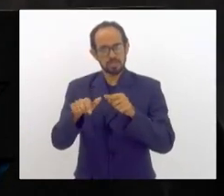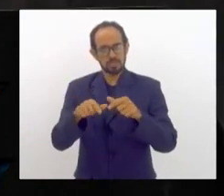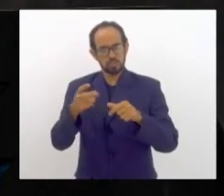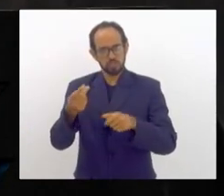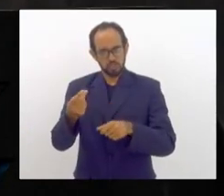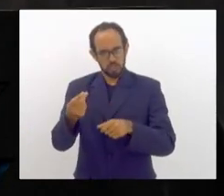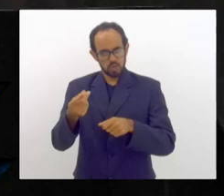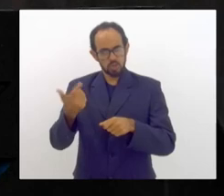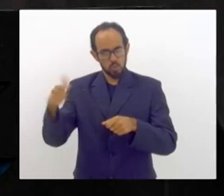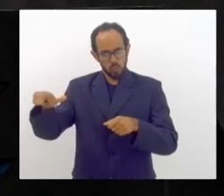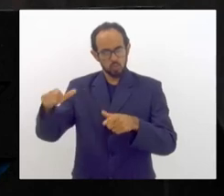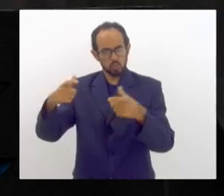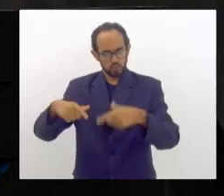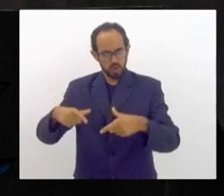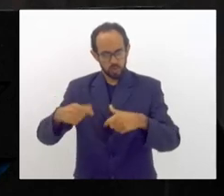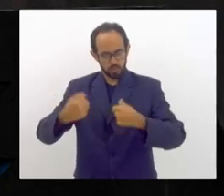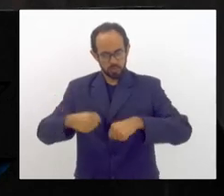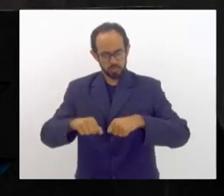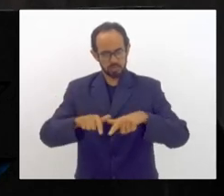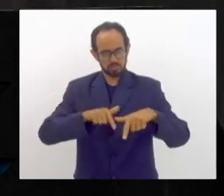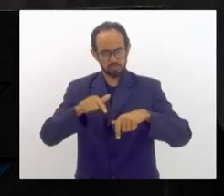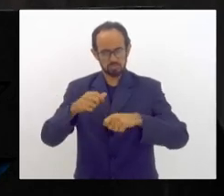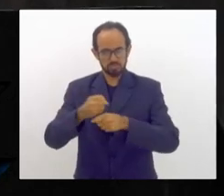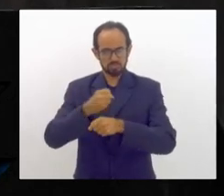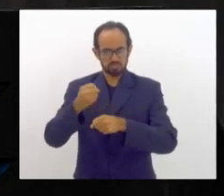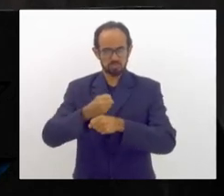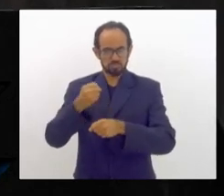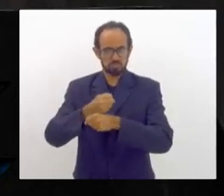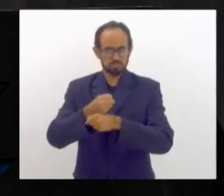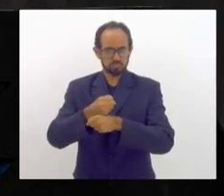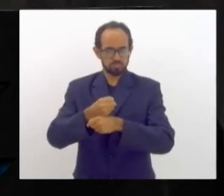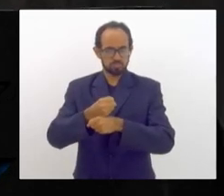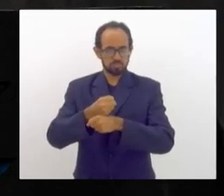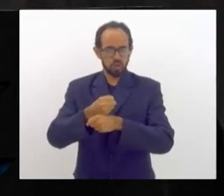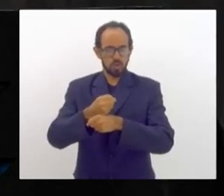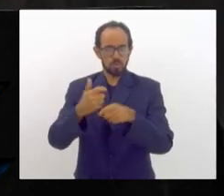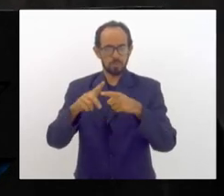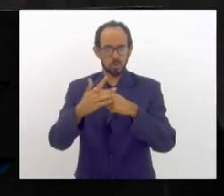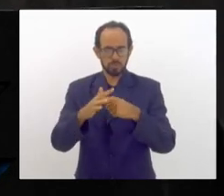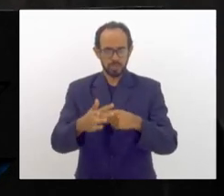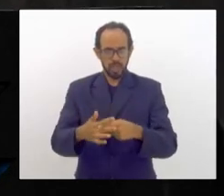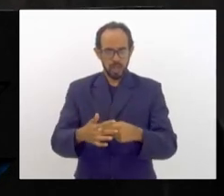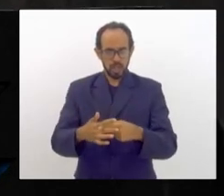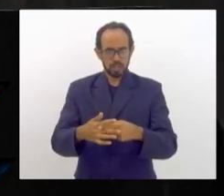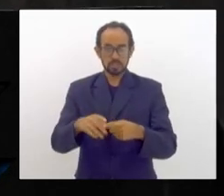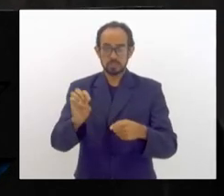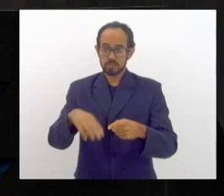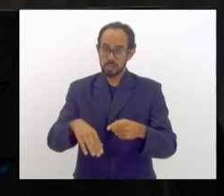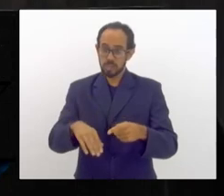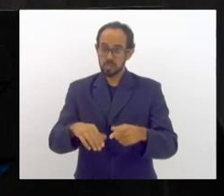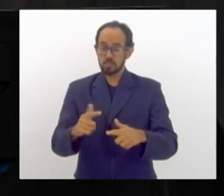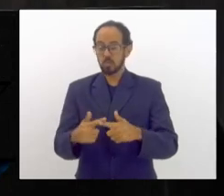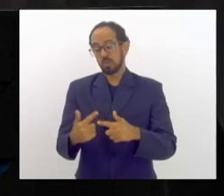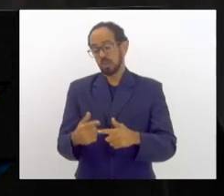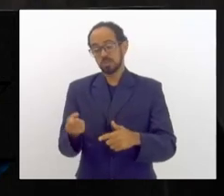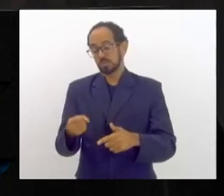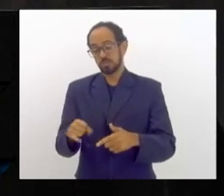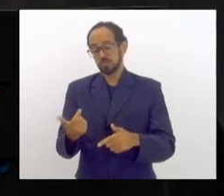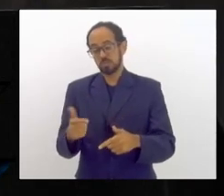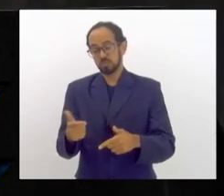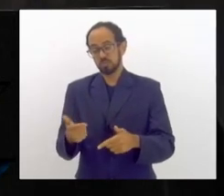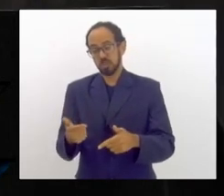outros locais que precisam de obra? Claro. Porque se você não tem um termo de cooperação, se as secretarias